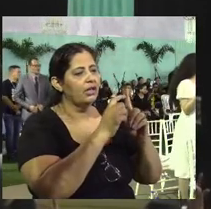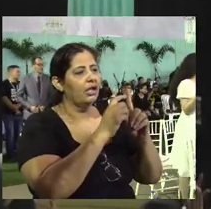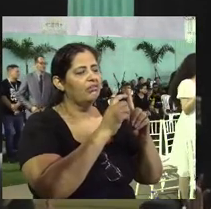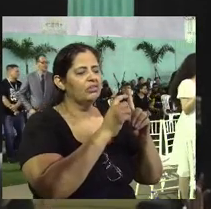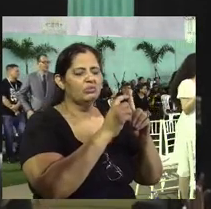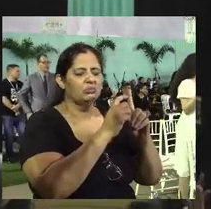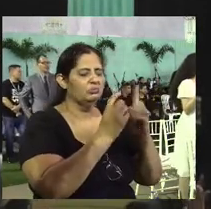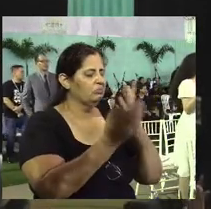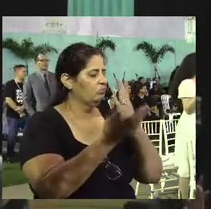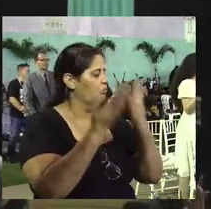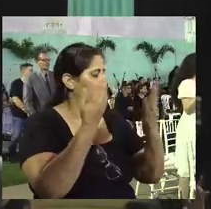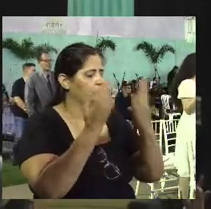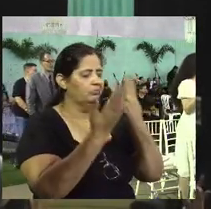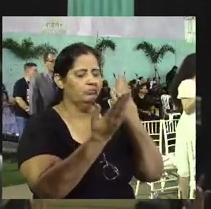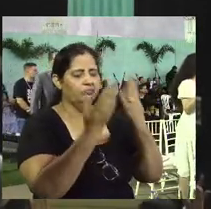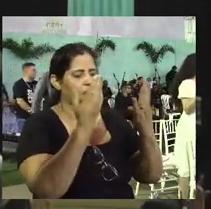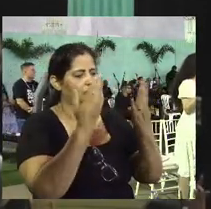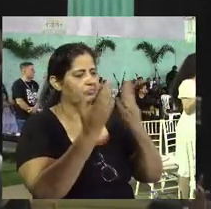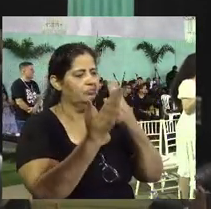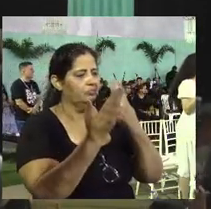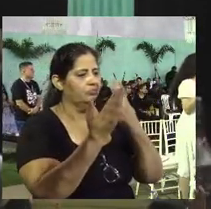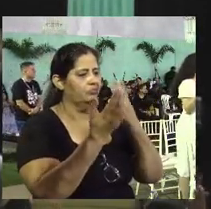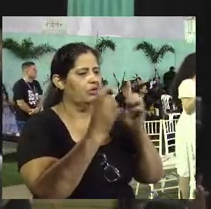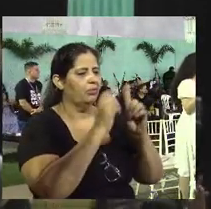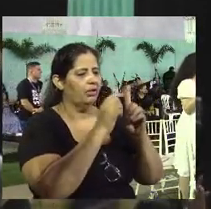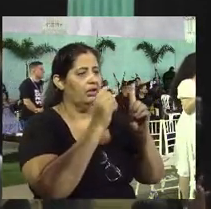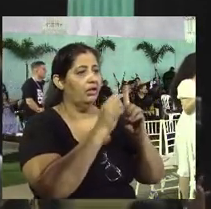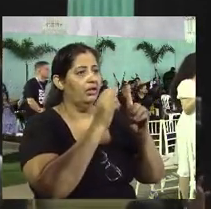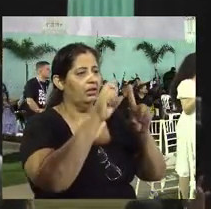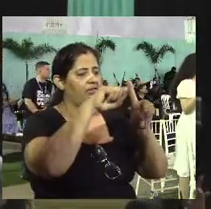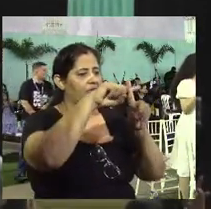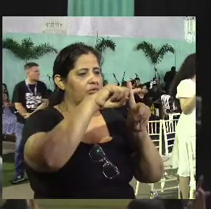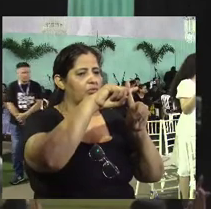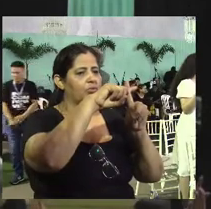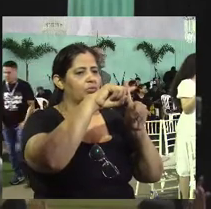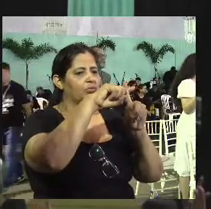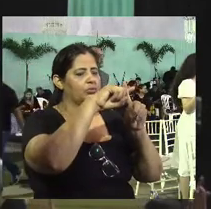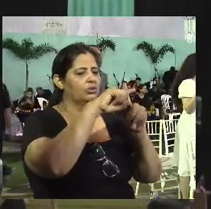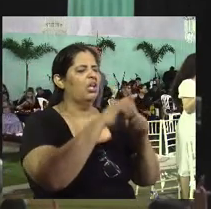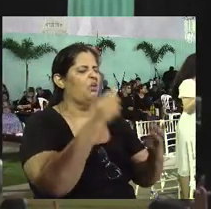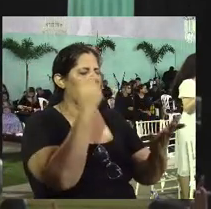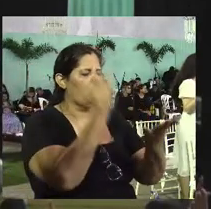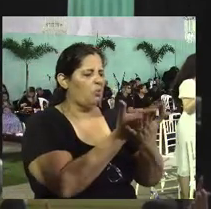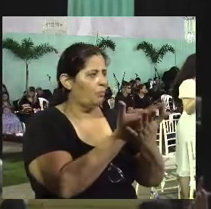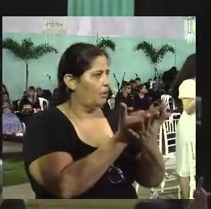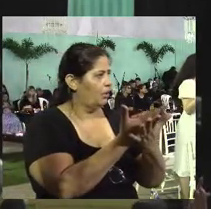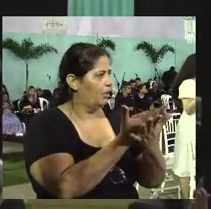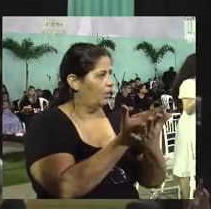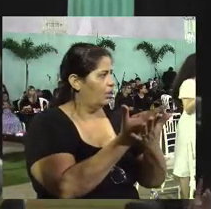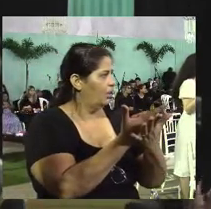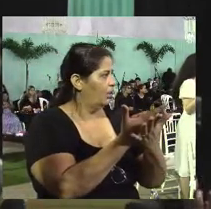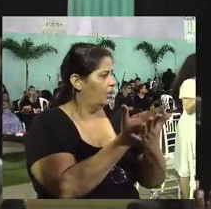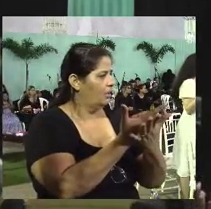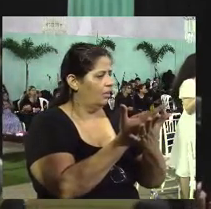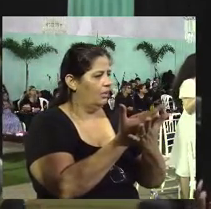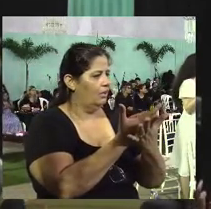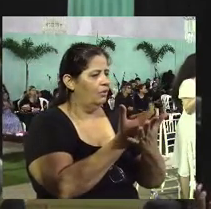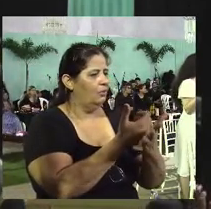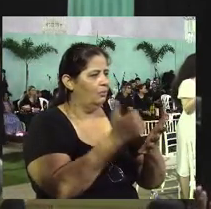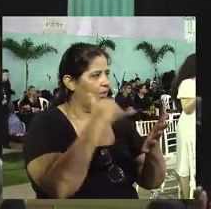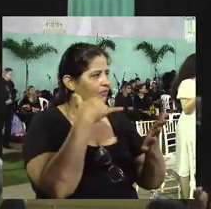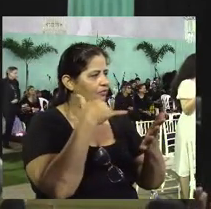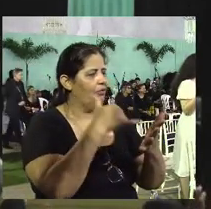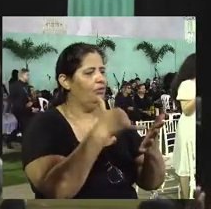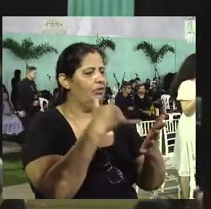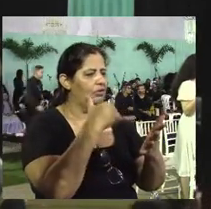diga incomparável Mensagem da Cruz diga eu vou comprar um megafone